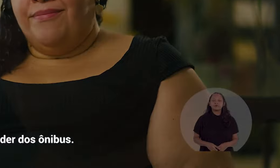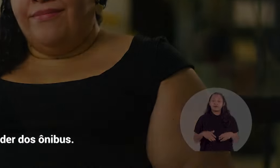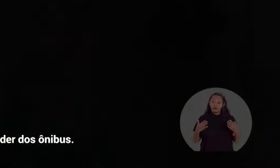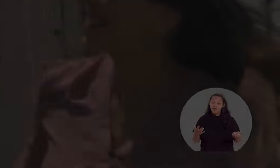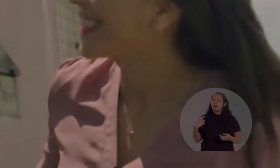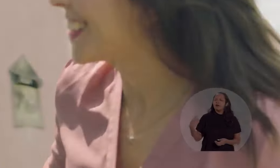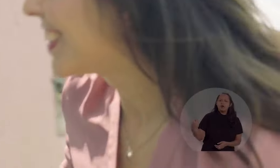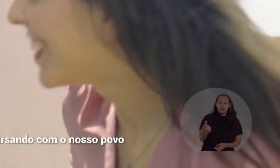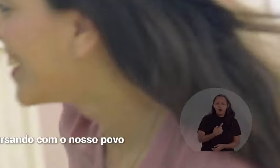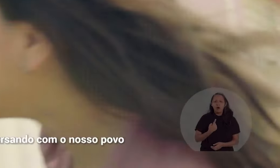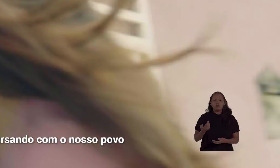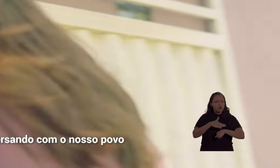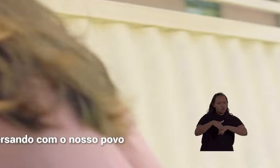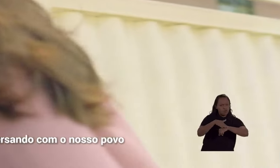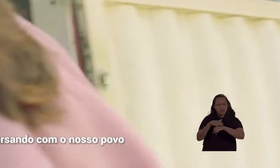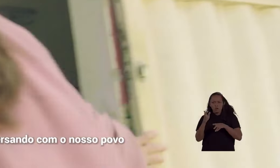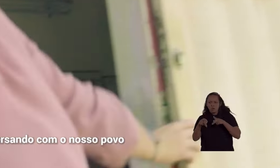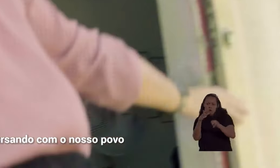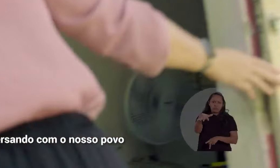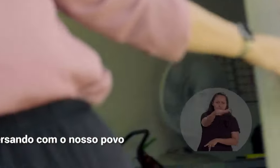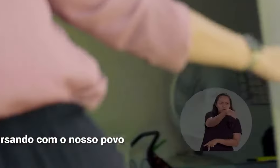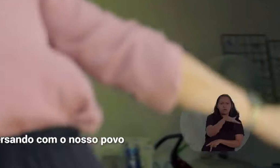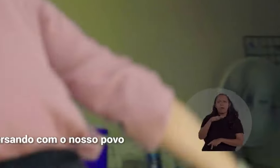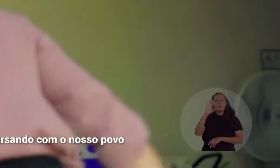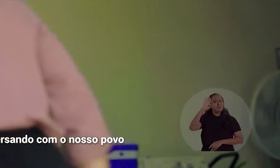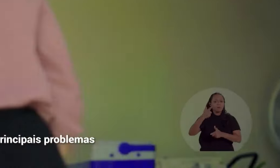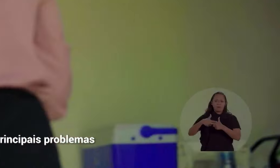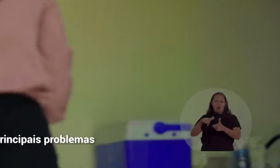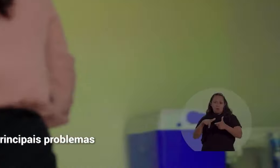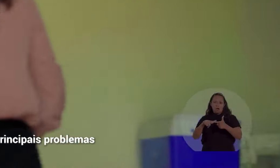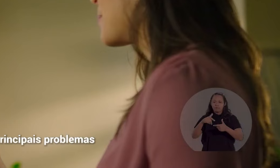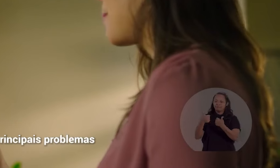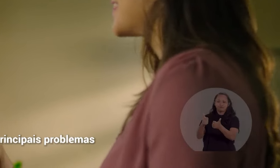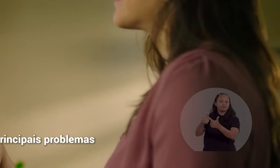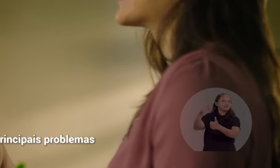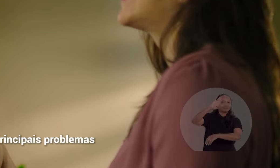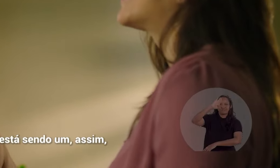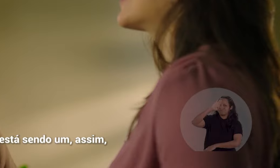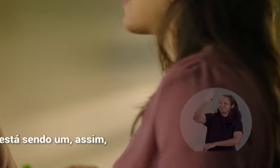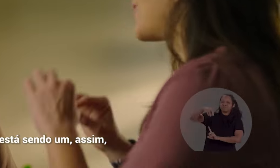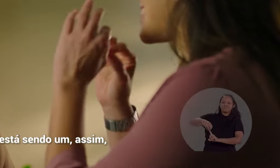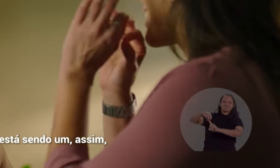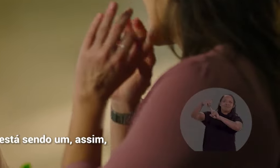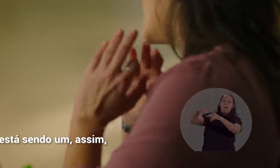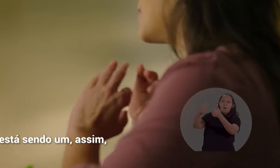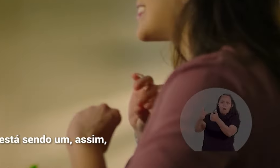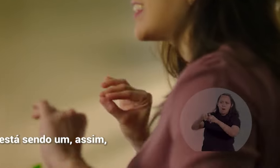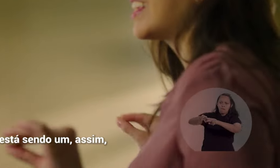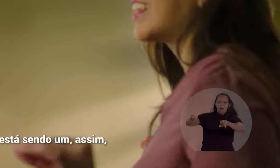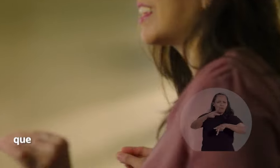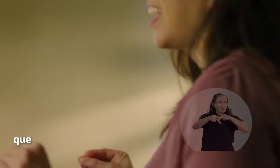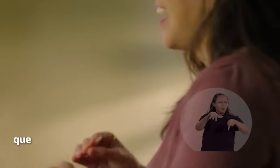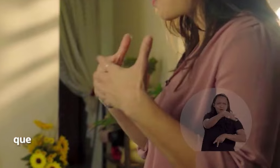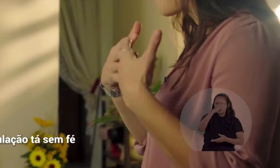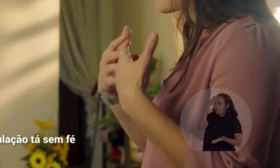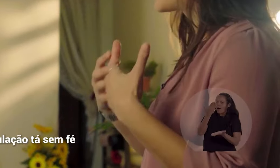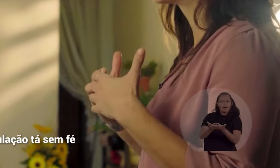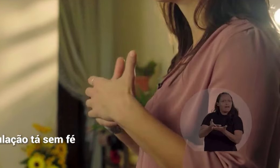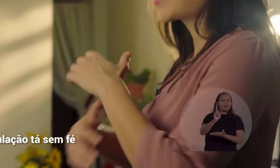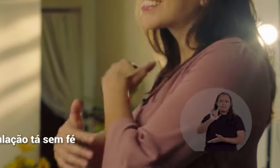ônibus. A gente está conversando com o nosso povo sobre os principais problemas, né? E transporte está tendo um assim que